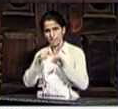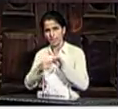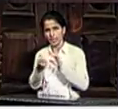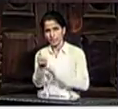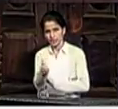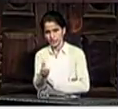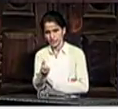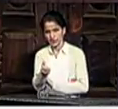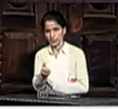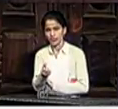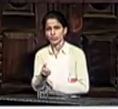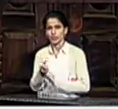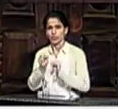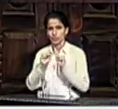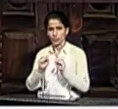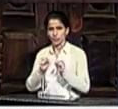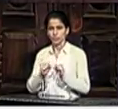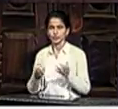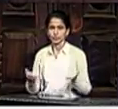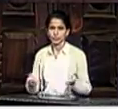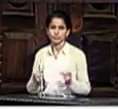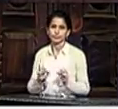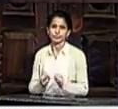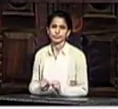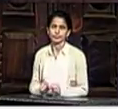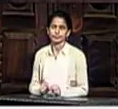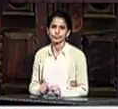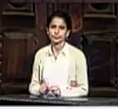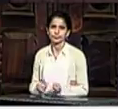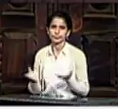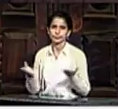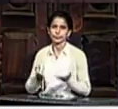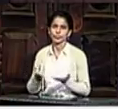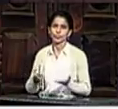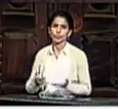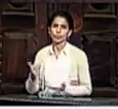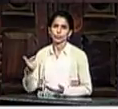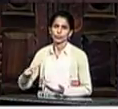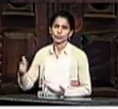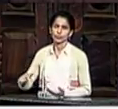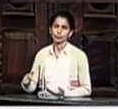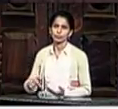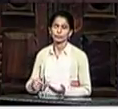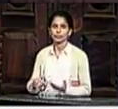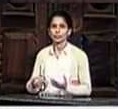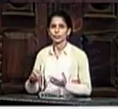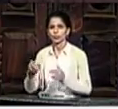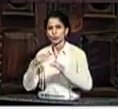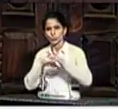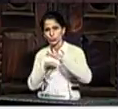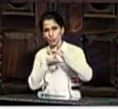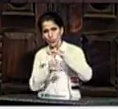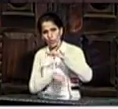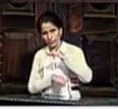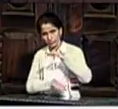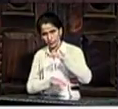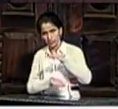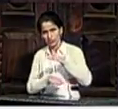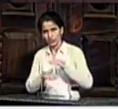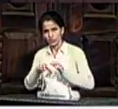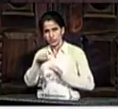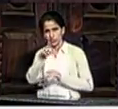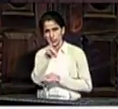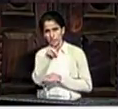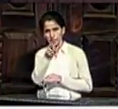Estado pudesse editar leis. Então, hoje nós não temos estoques de precatórios no Estado do Rio